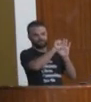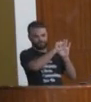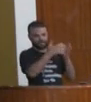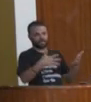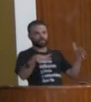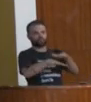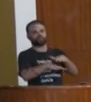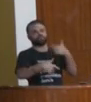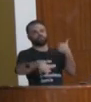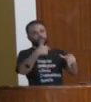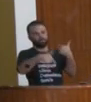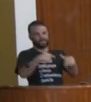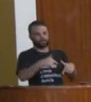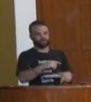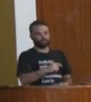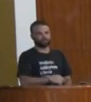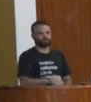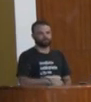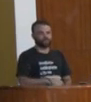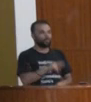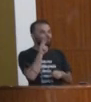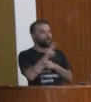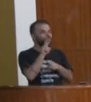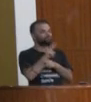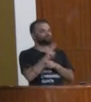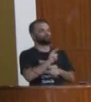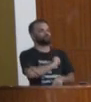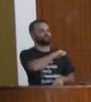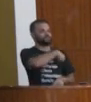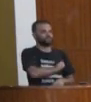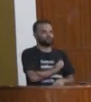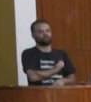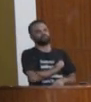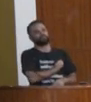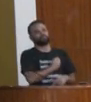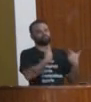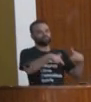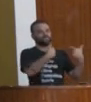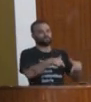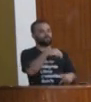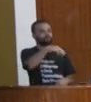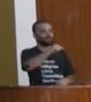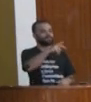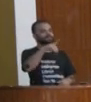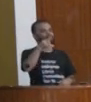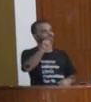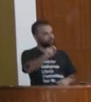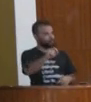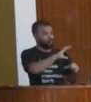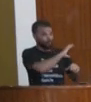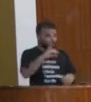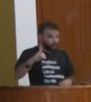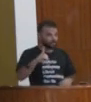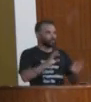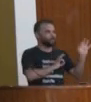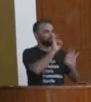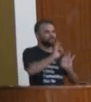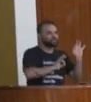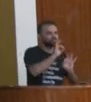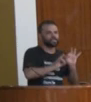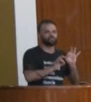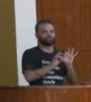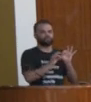trabalho, o auditor fiscal do trabalho, Marcelo José Rodrigues de Freitas, coordenador do projeto de